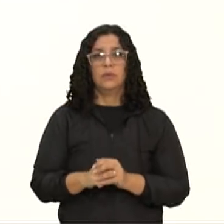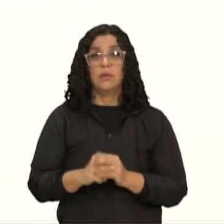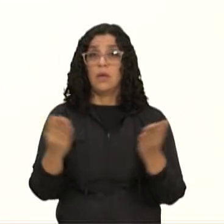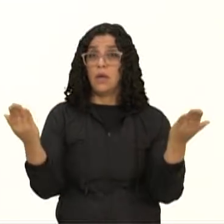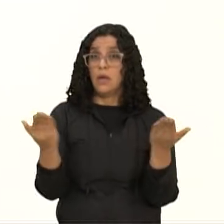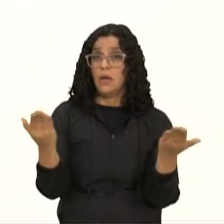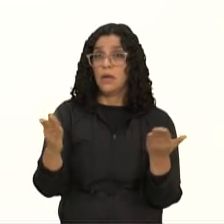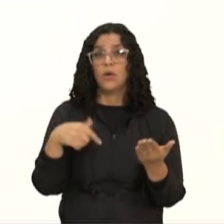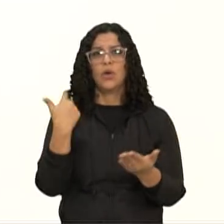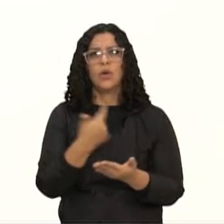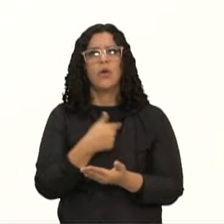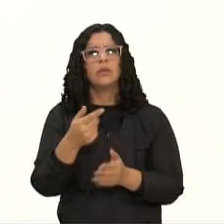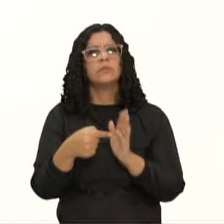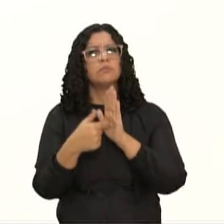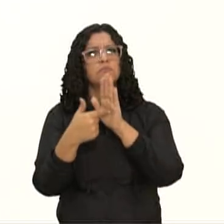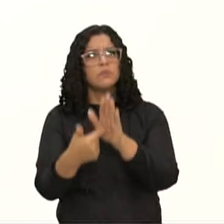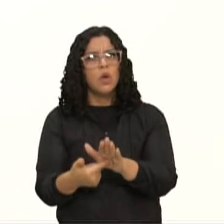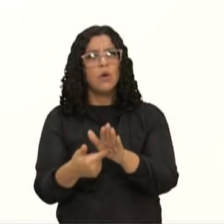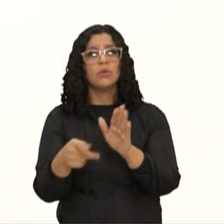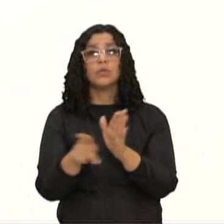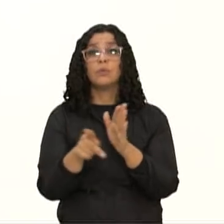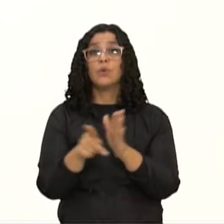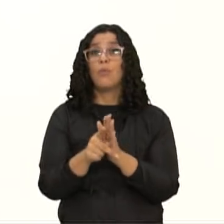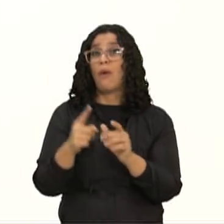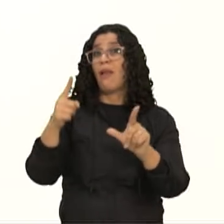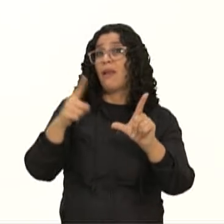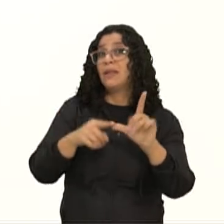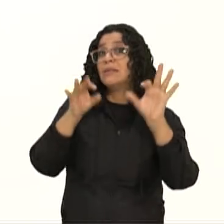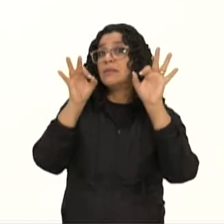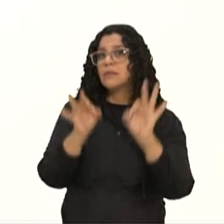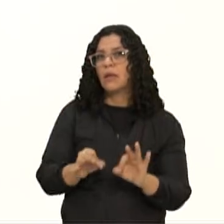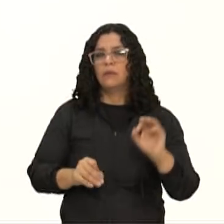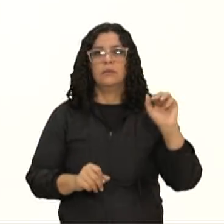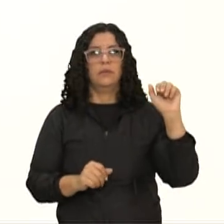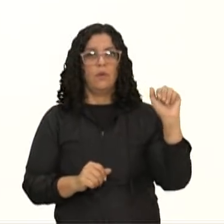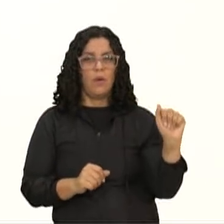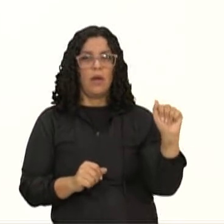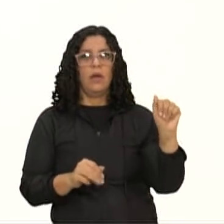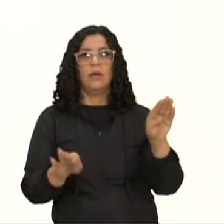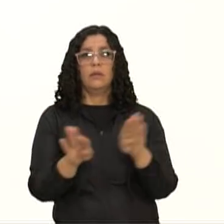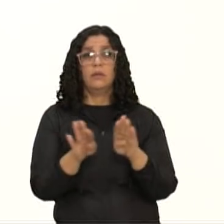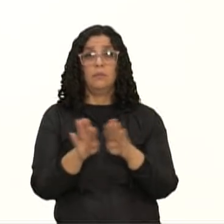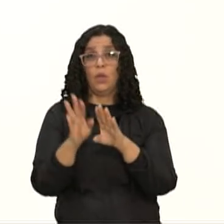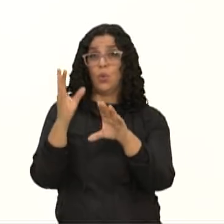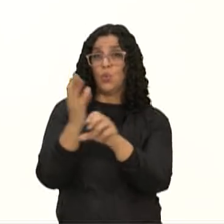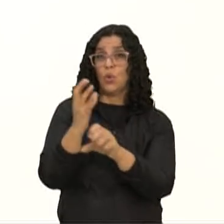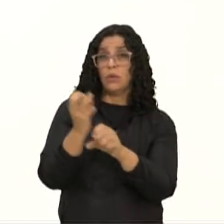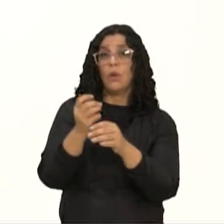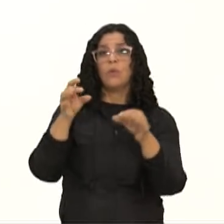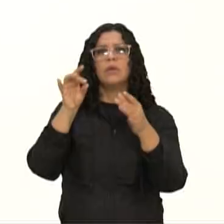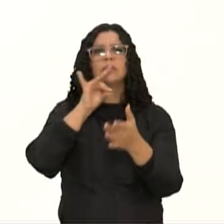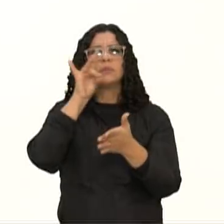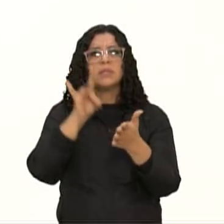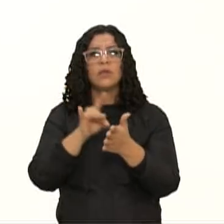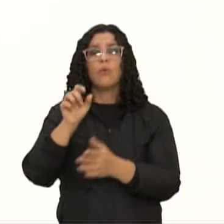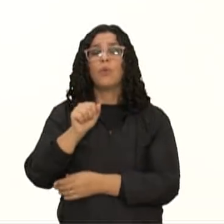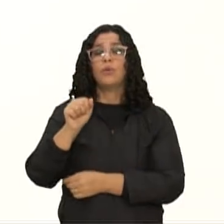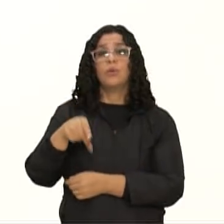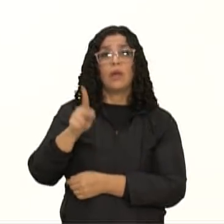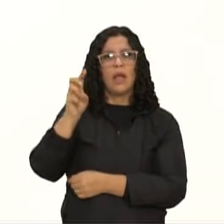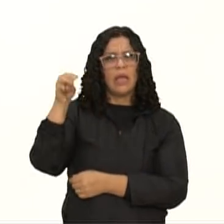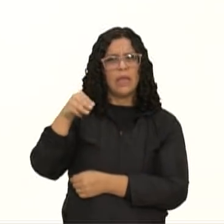nesse caso, ele está querendo a alternativa correta. Vamos ali na letra A. A unidade de medida é definida como quilômetro por